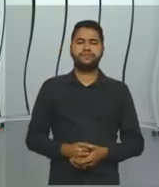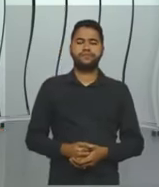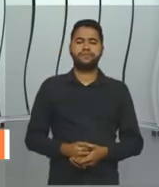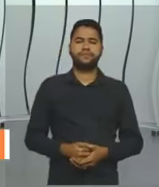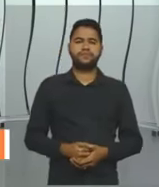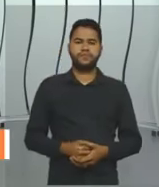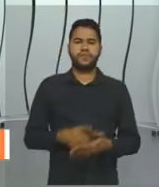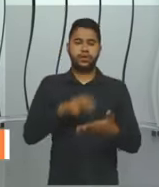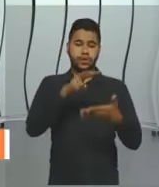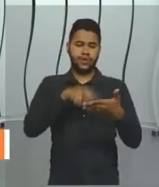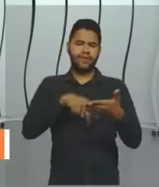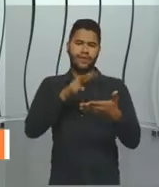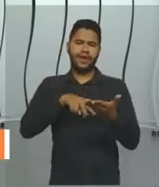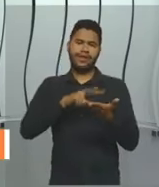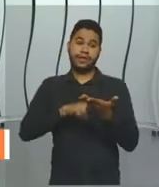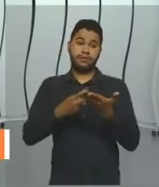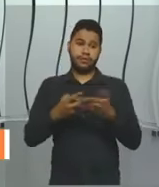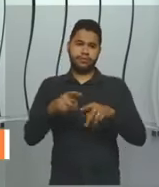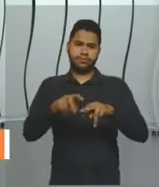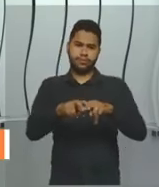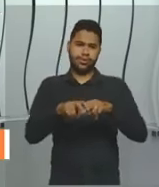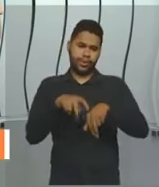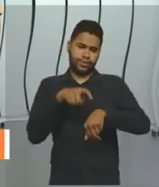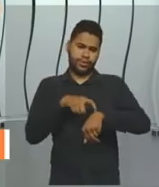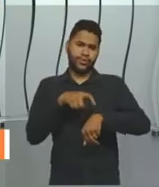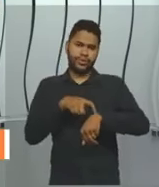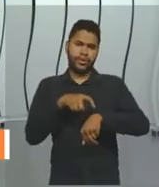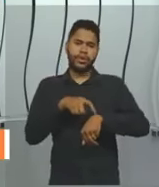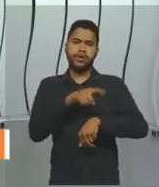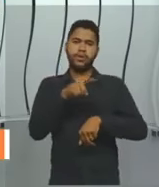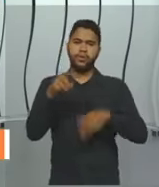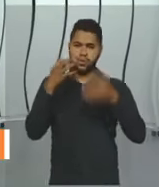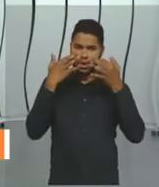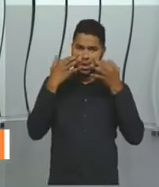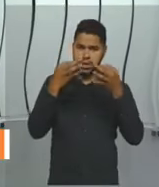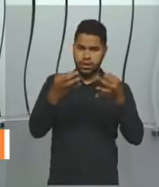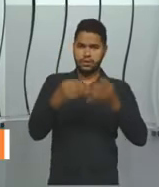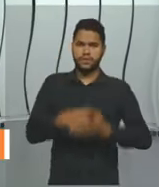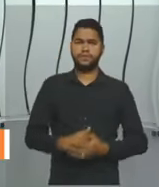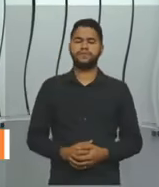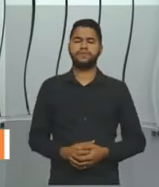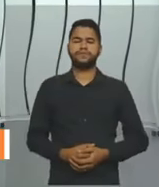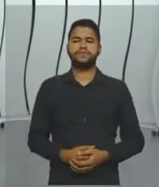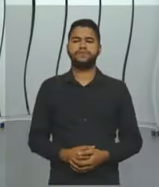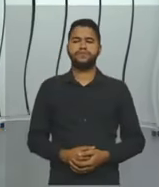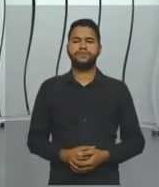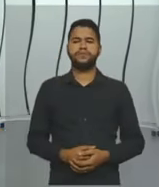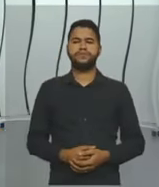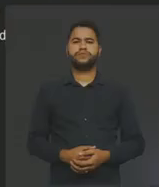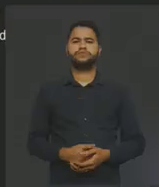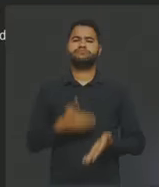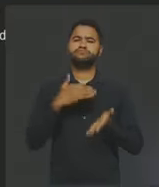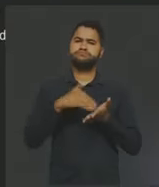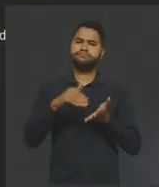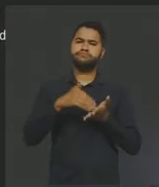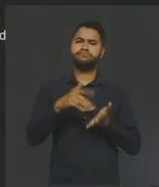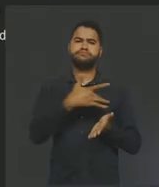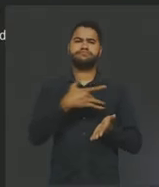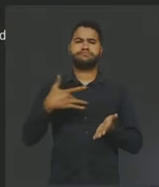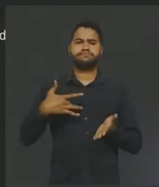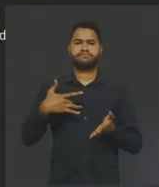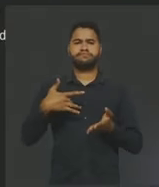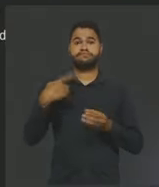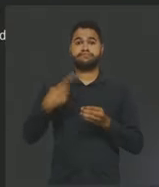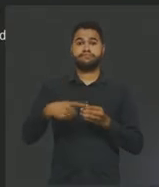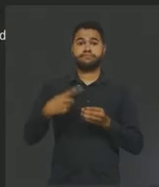Já vou ler traduzindo por conta do tempo. E aí vocês vão prestando atenção aí em casa, ok? A Secretaria de Saúde, Municipal de